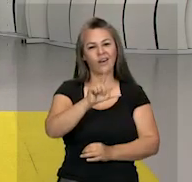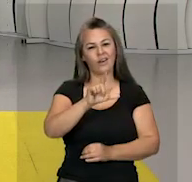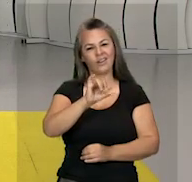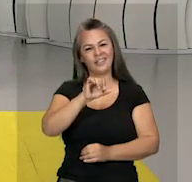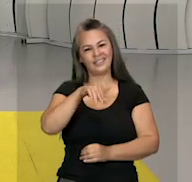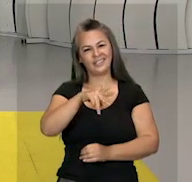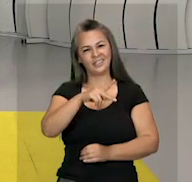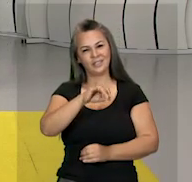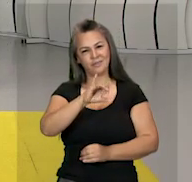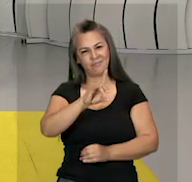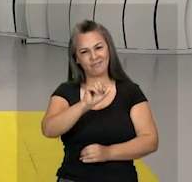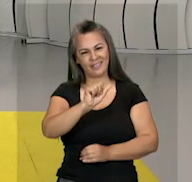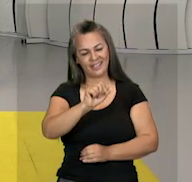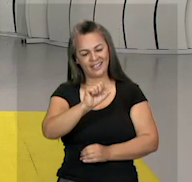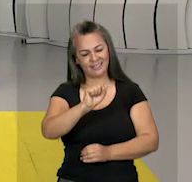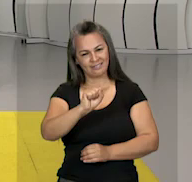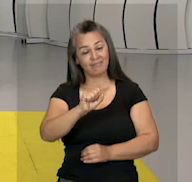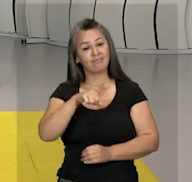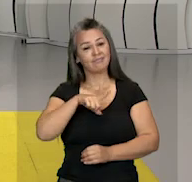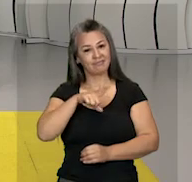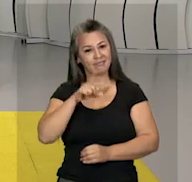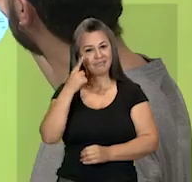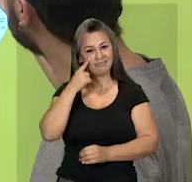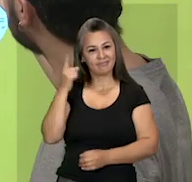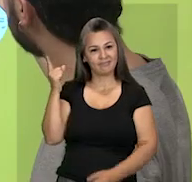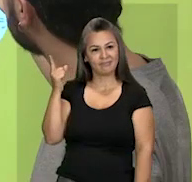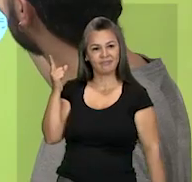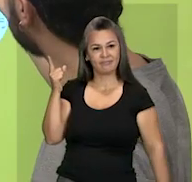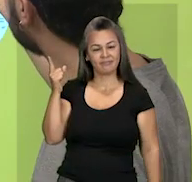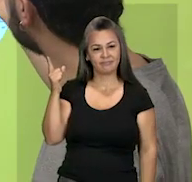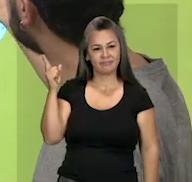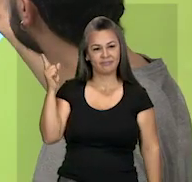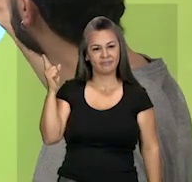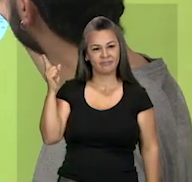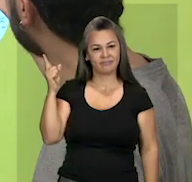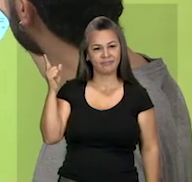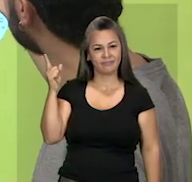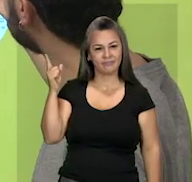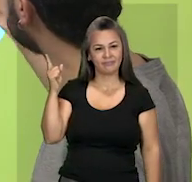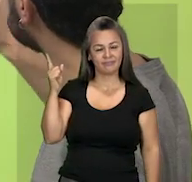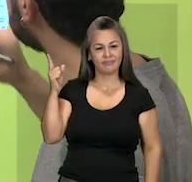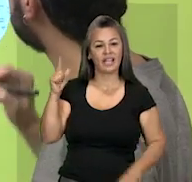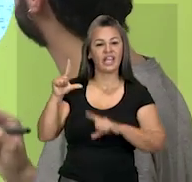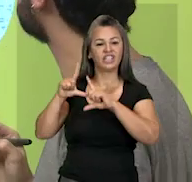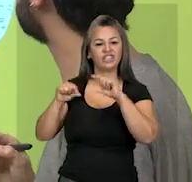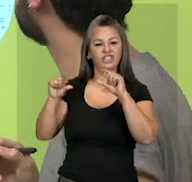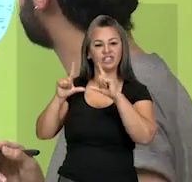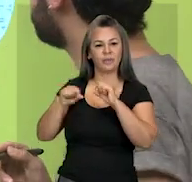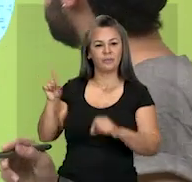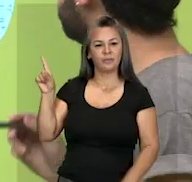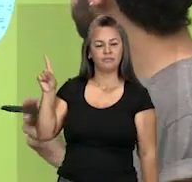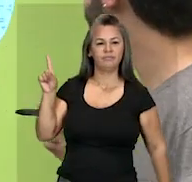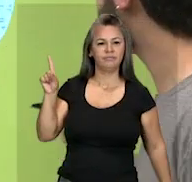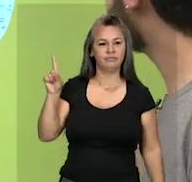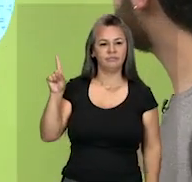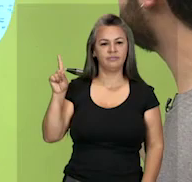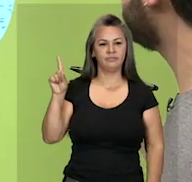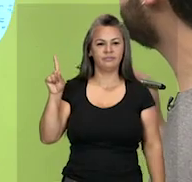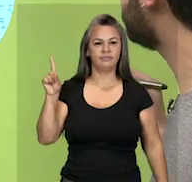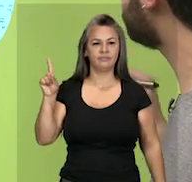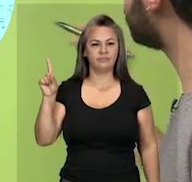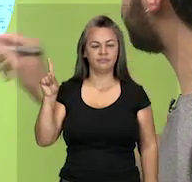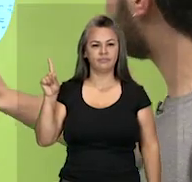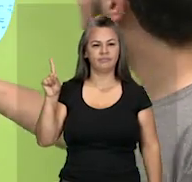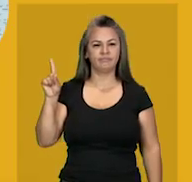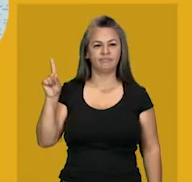círculos aqui localizando, né? Primeiro o Japão, que é um arquipélago com algumas ilhas aqui no Oceano Pacífico, bem